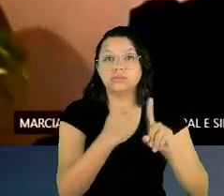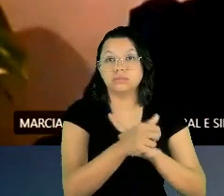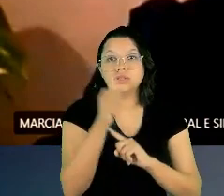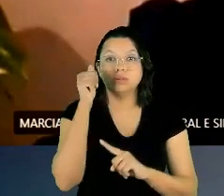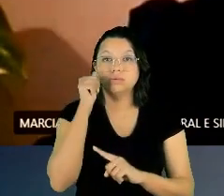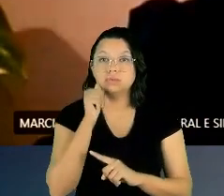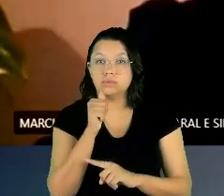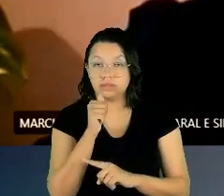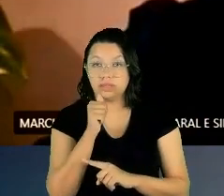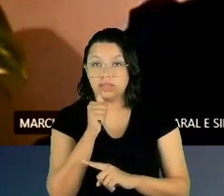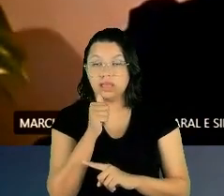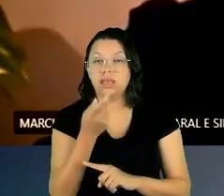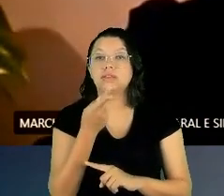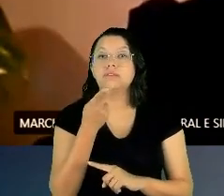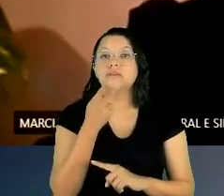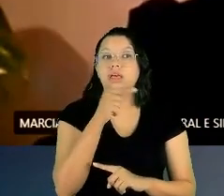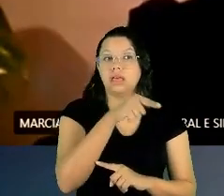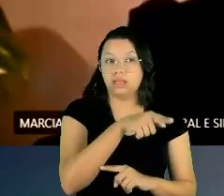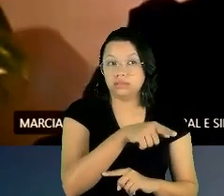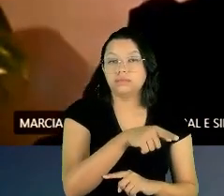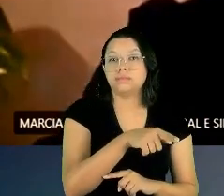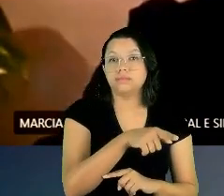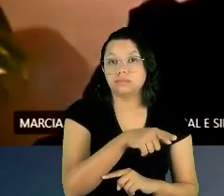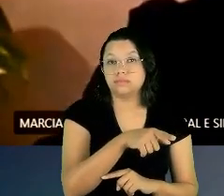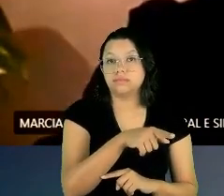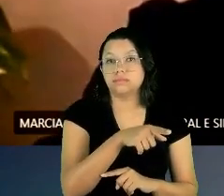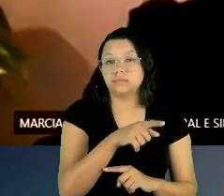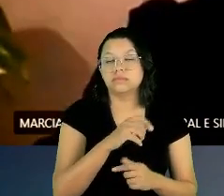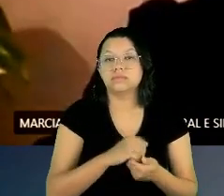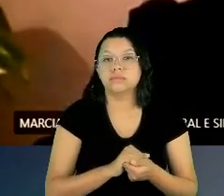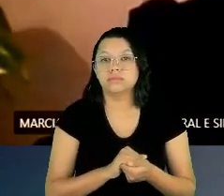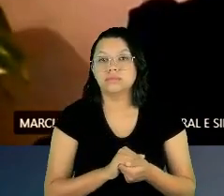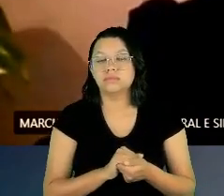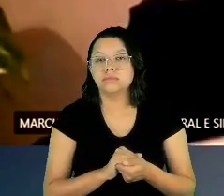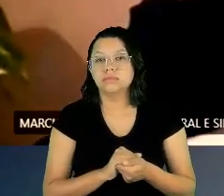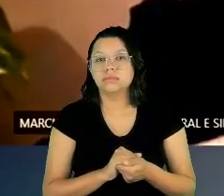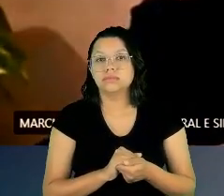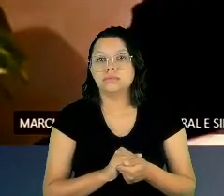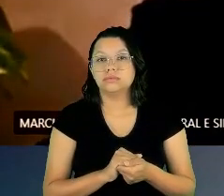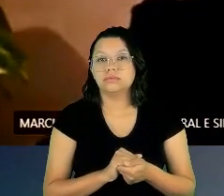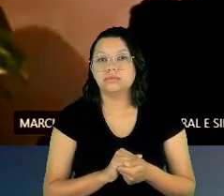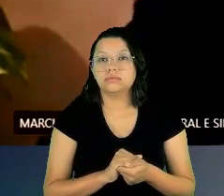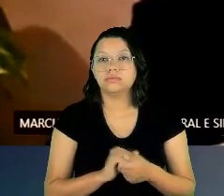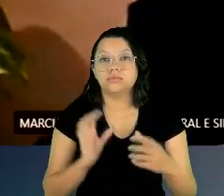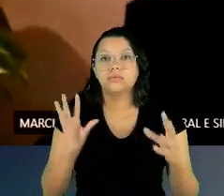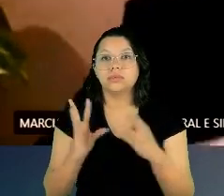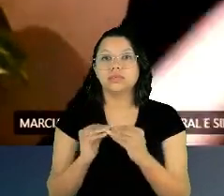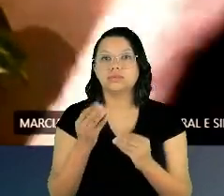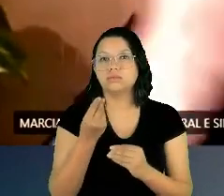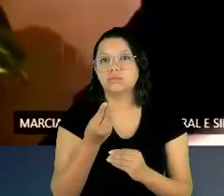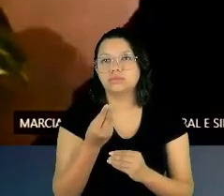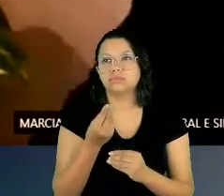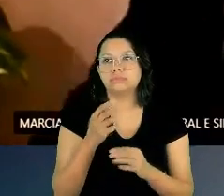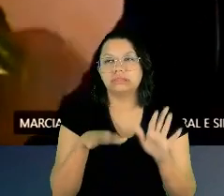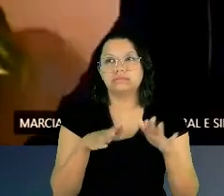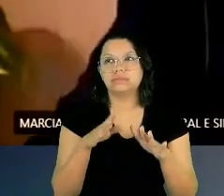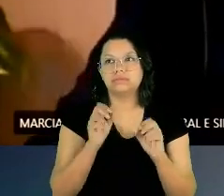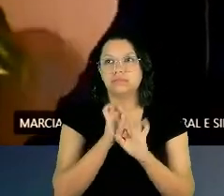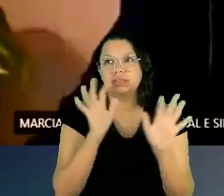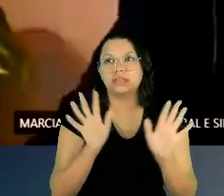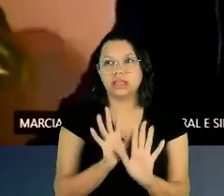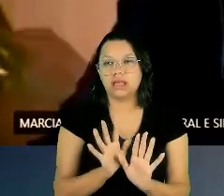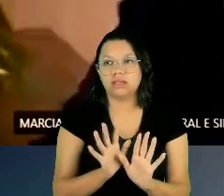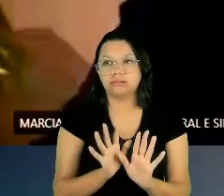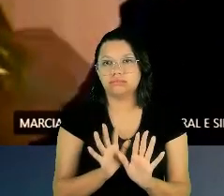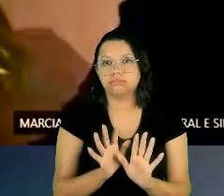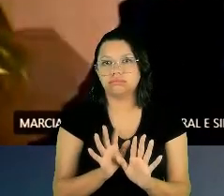colocado socialmente para uma mulher, e aí vem a citação dela, né? É ensinado... que é o produto, desculpa, doutora, é que eu resumi tanto que talvez não fique